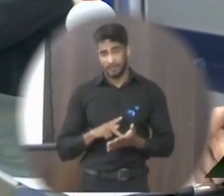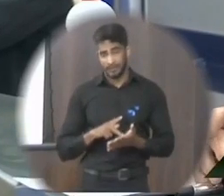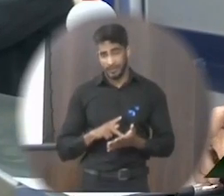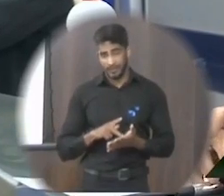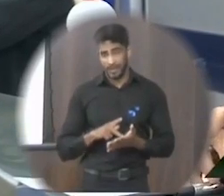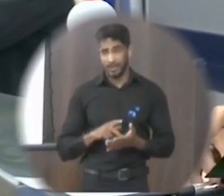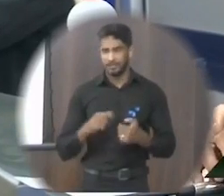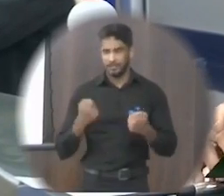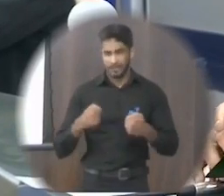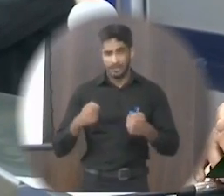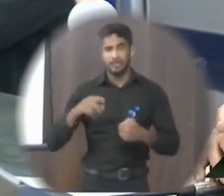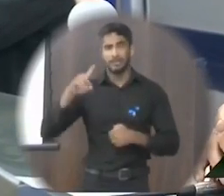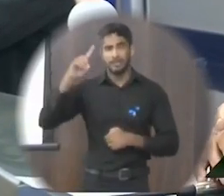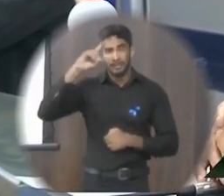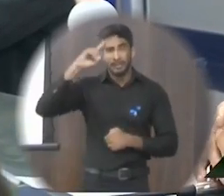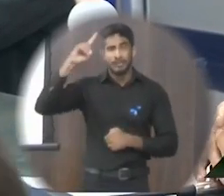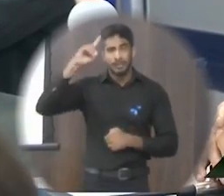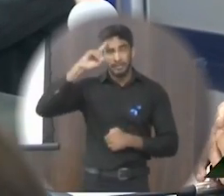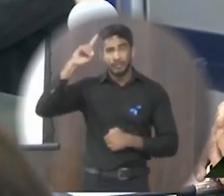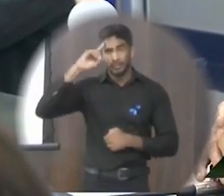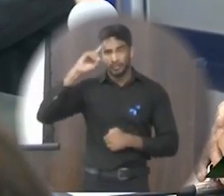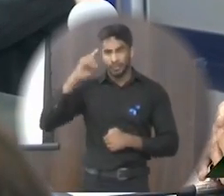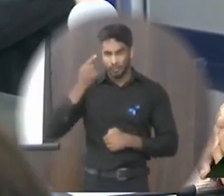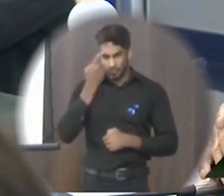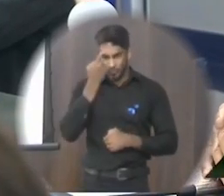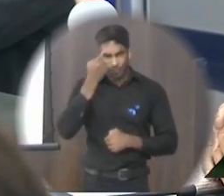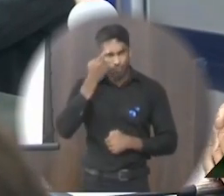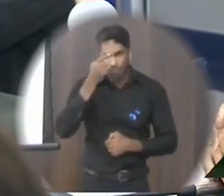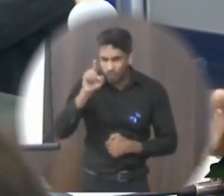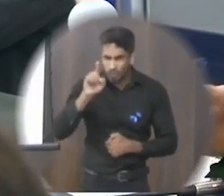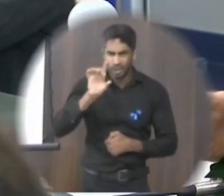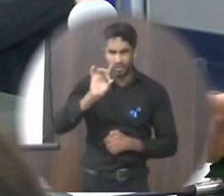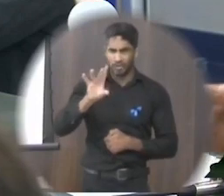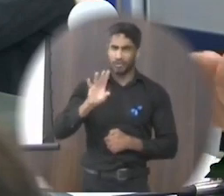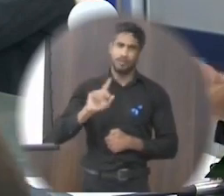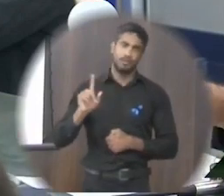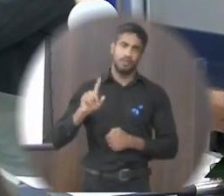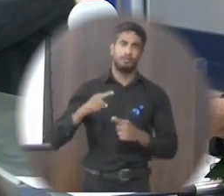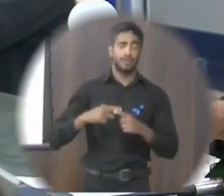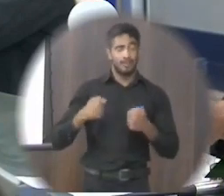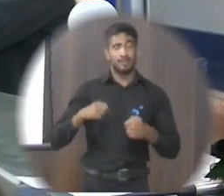deveria ser todos os dias, não apenas um dia, mas nós sabemos que não pode.